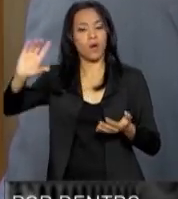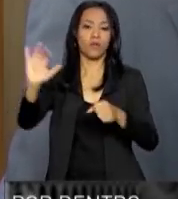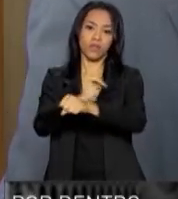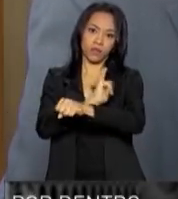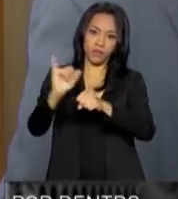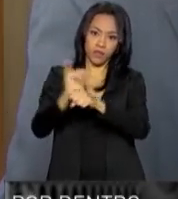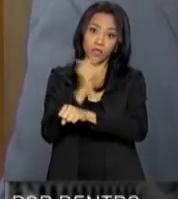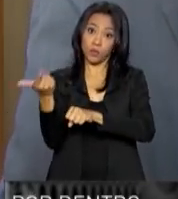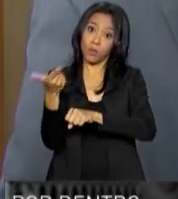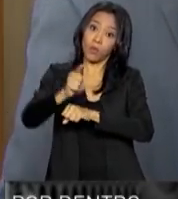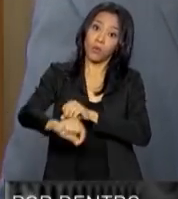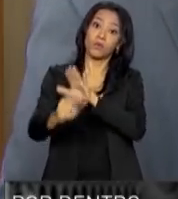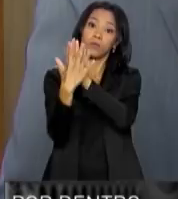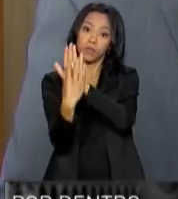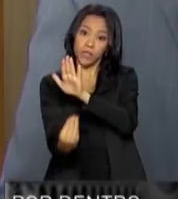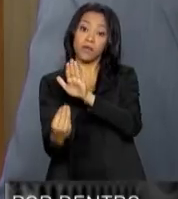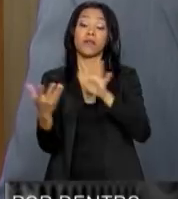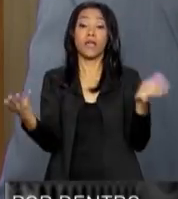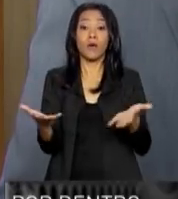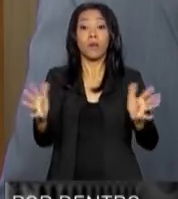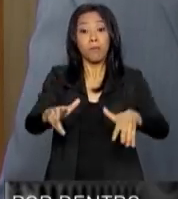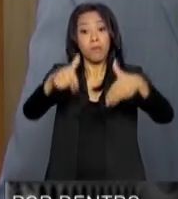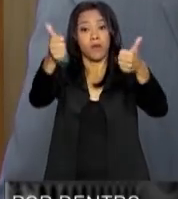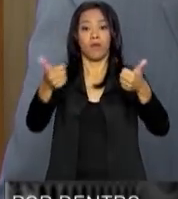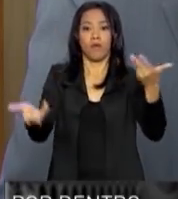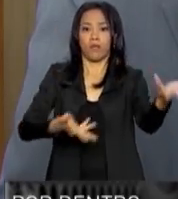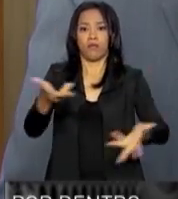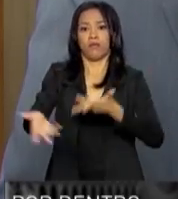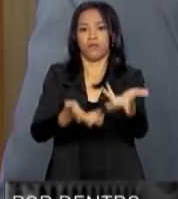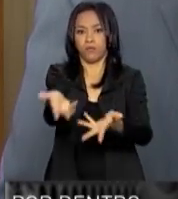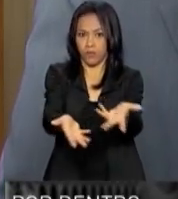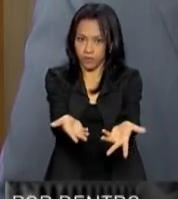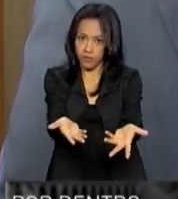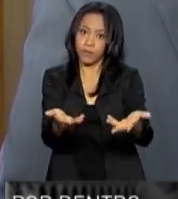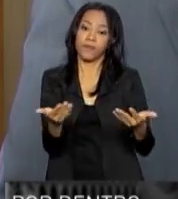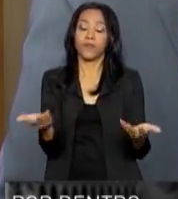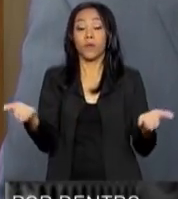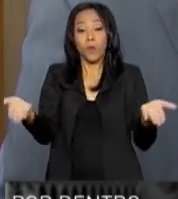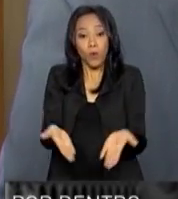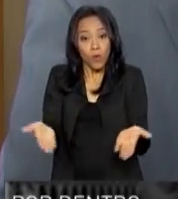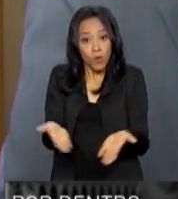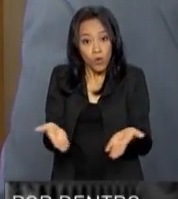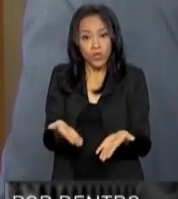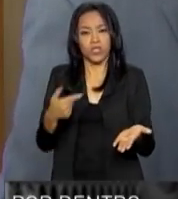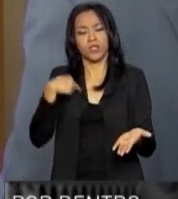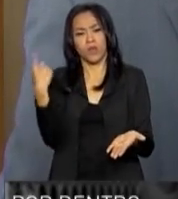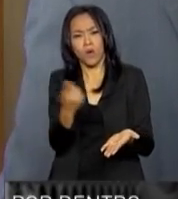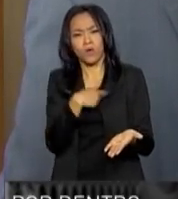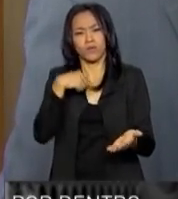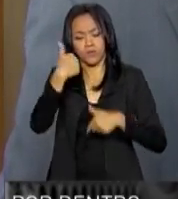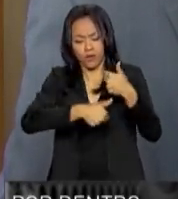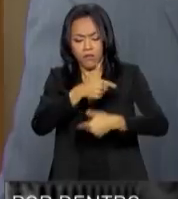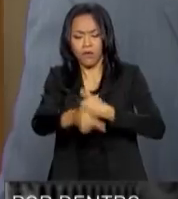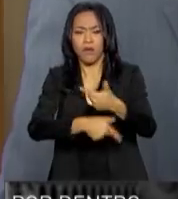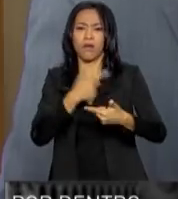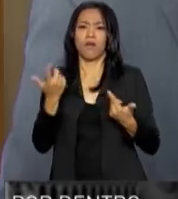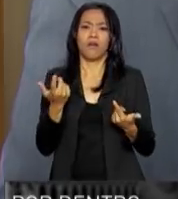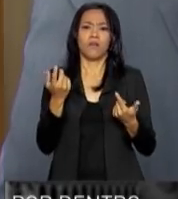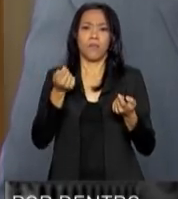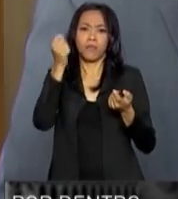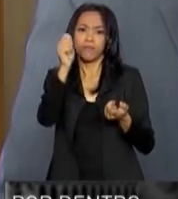automatizar muitos dos civis então hoje nossa capacidade de automação de geração de benefícios de forma